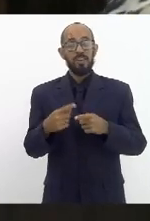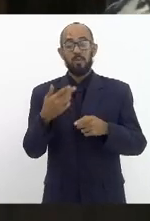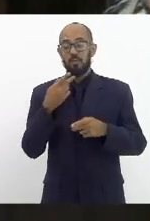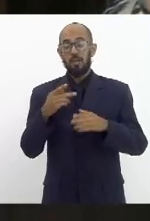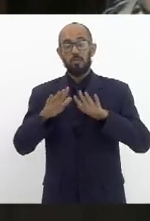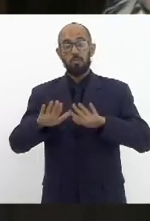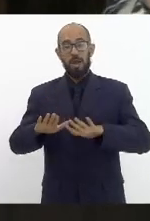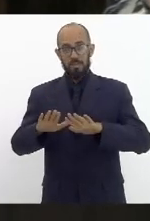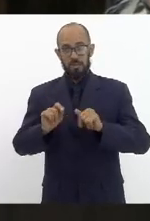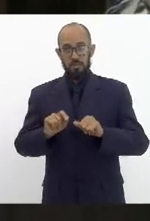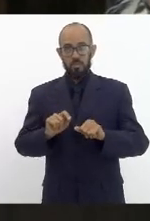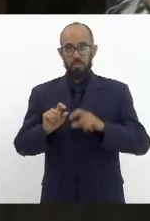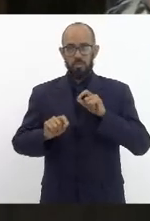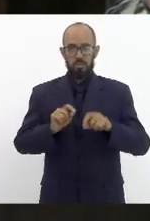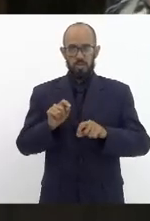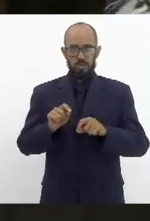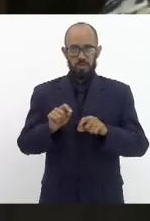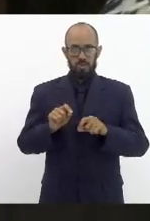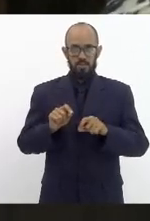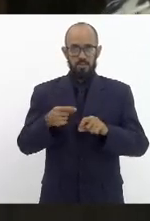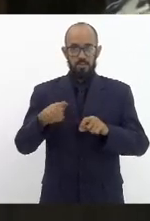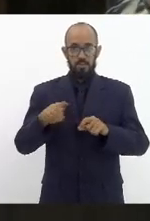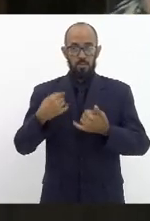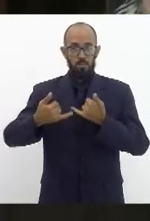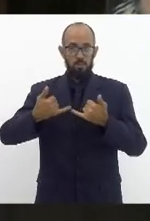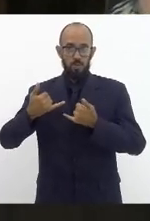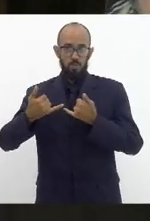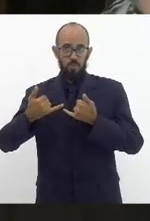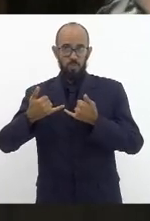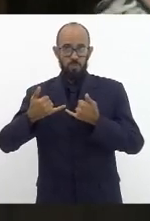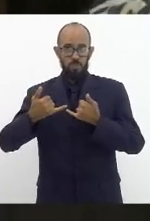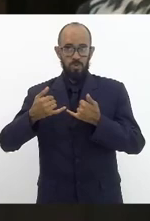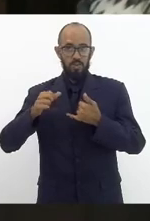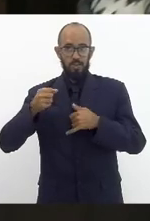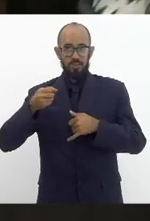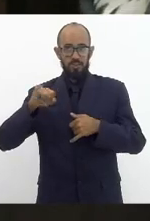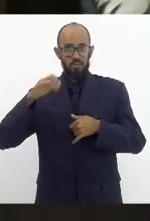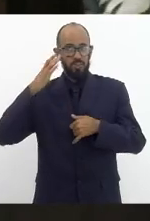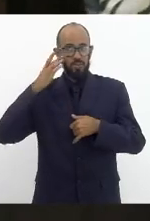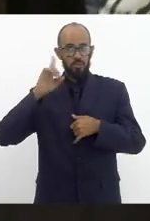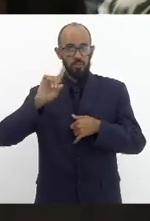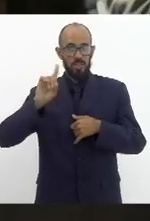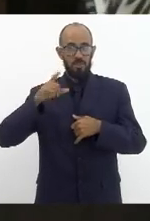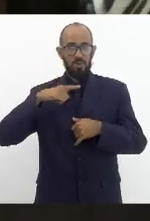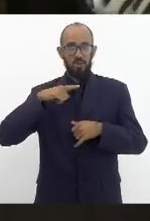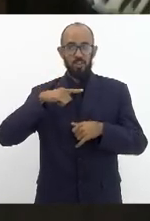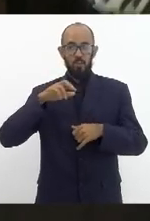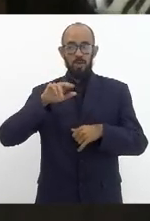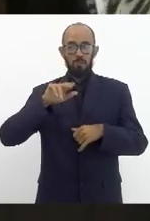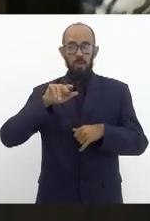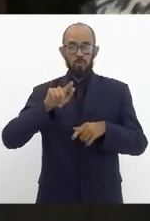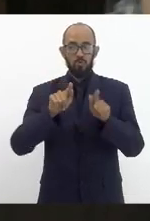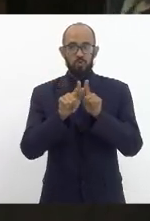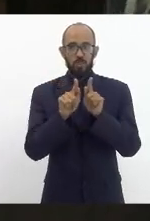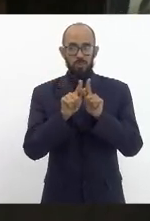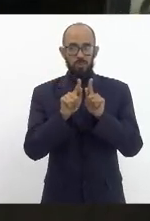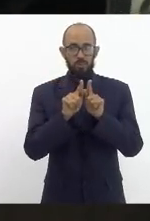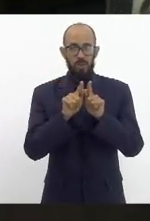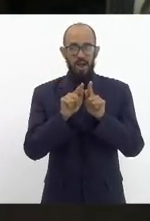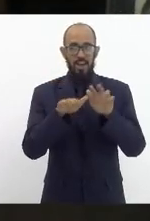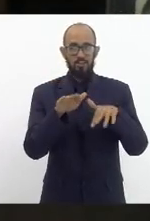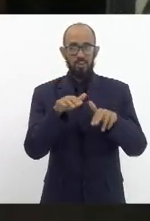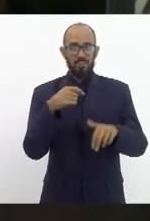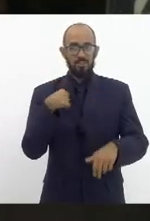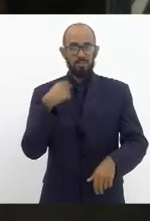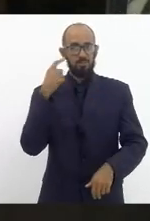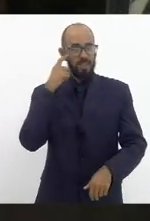eu costumo fazer uma brincadeira. Para quem não sabe, eu tenho irmão gêmeo. Então, de vez em quando, pensam que eu sou dois, e aqui